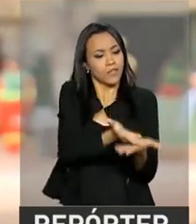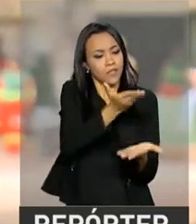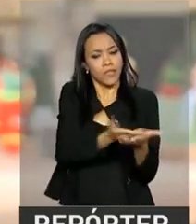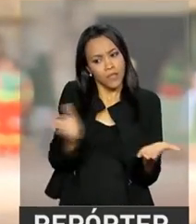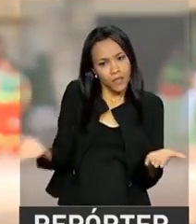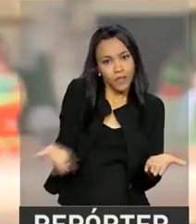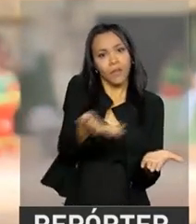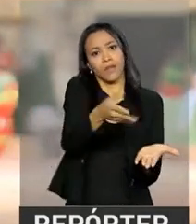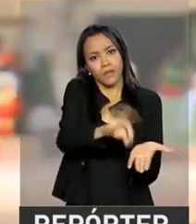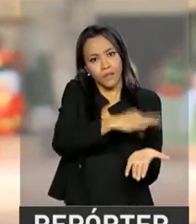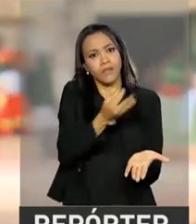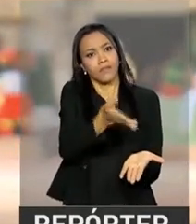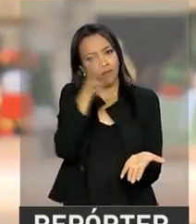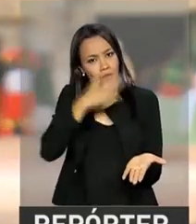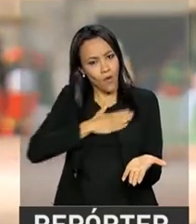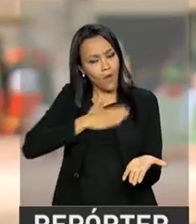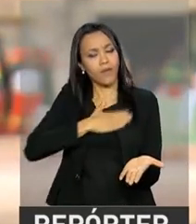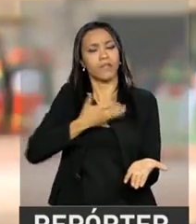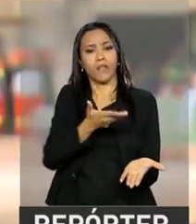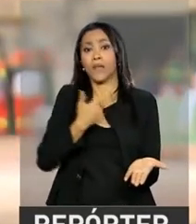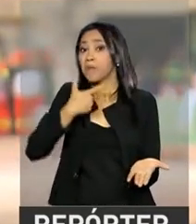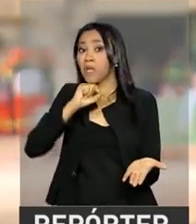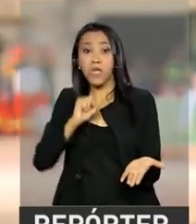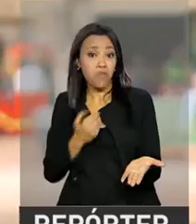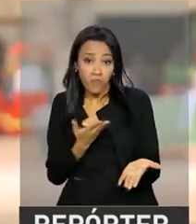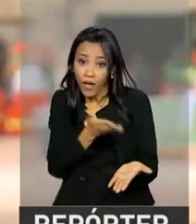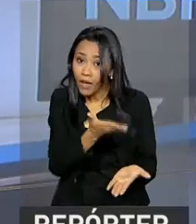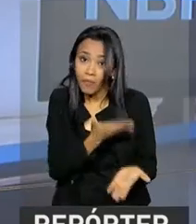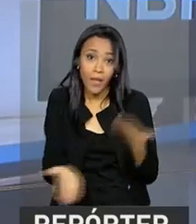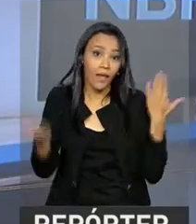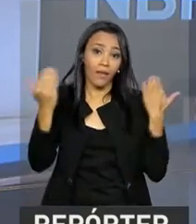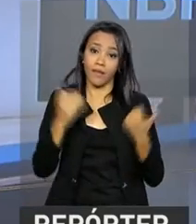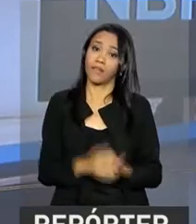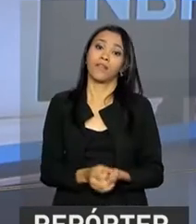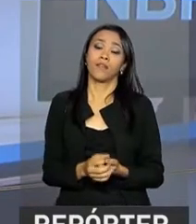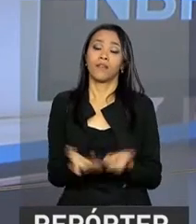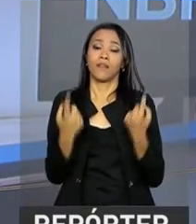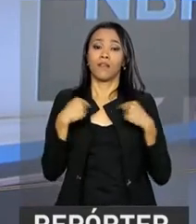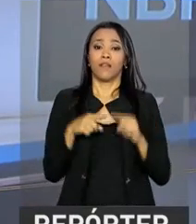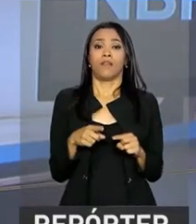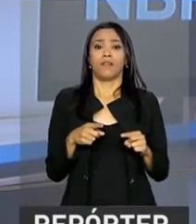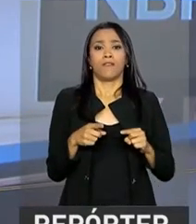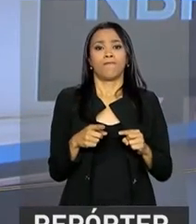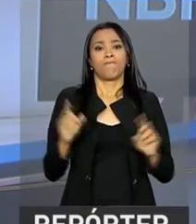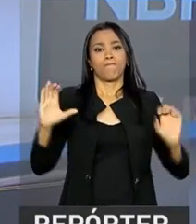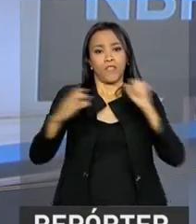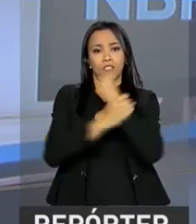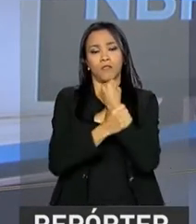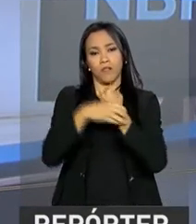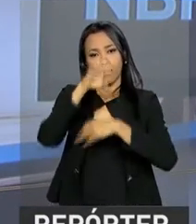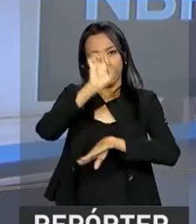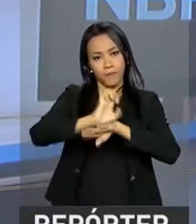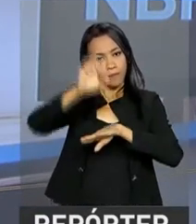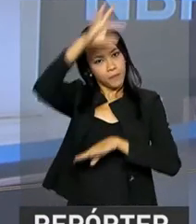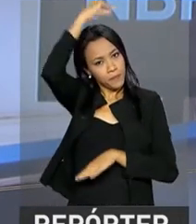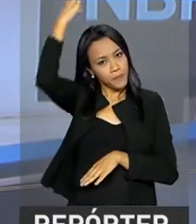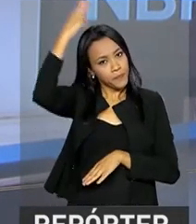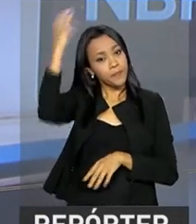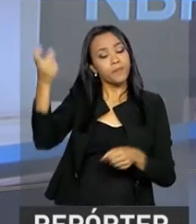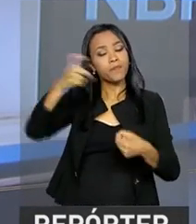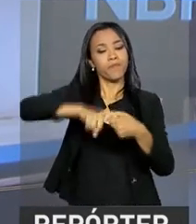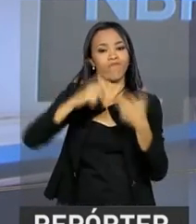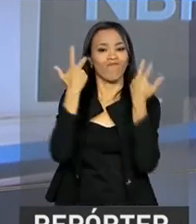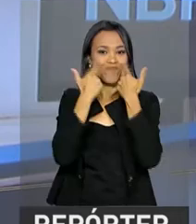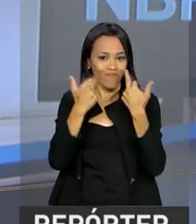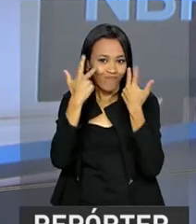matricule vai querer mostrar que quem não votar e olha a segurança no espírito santo está voltando ao normal a